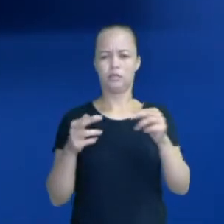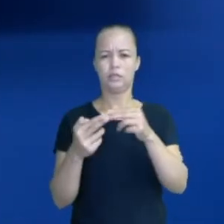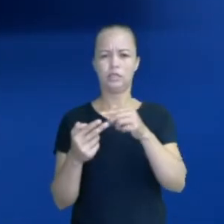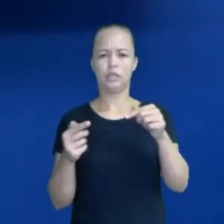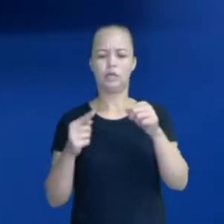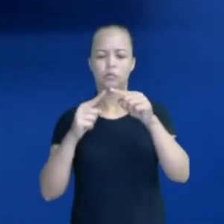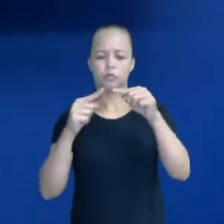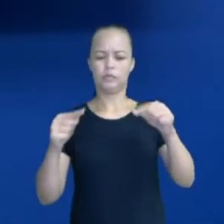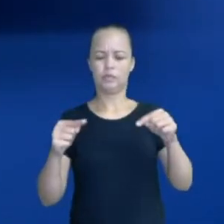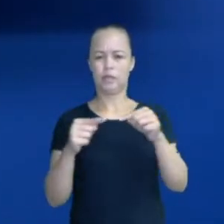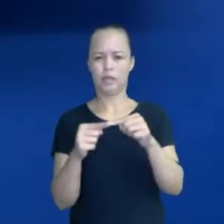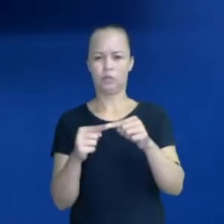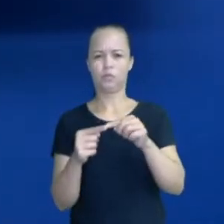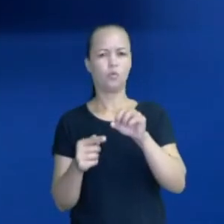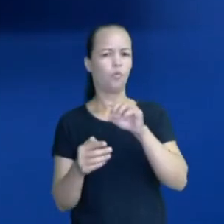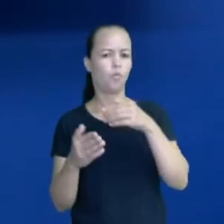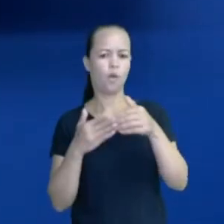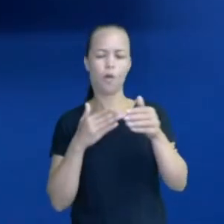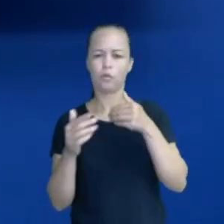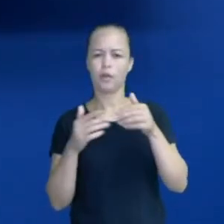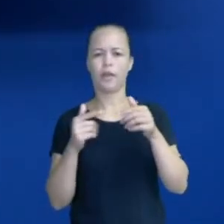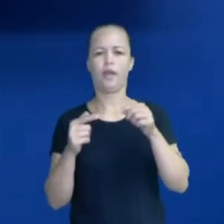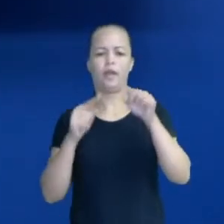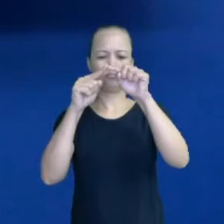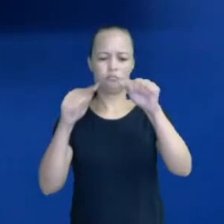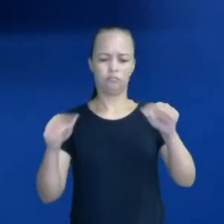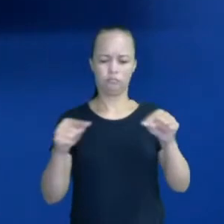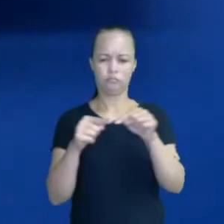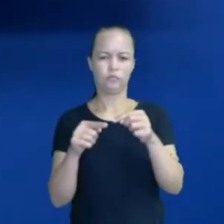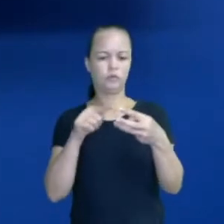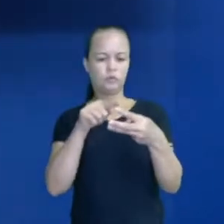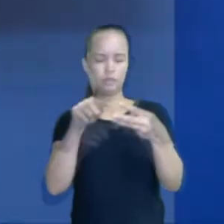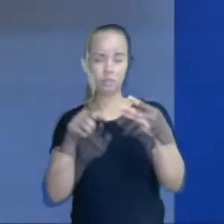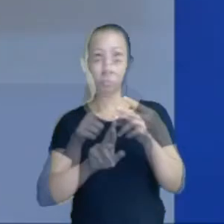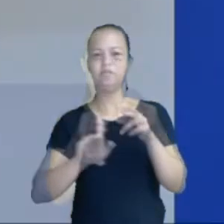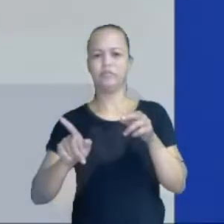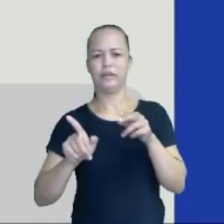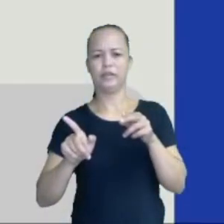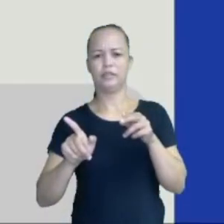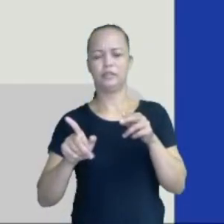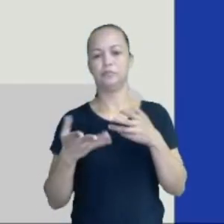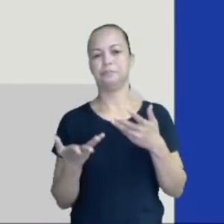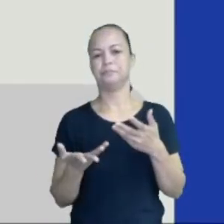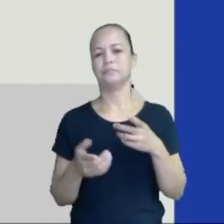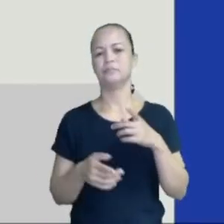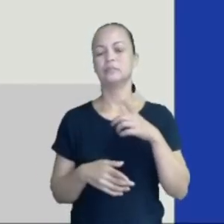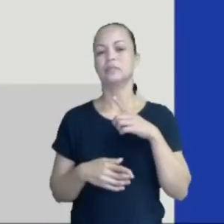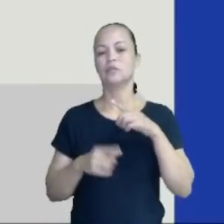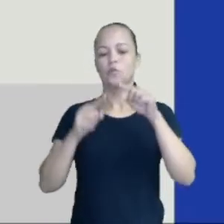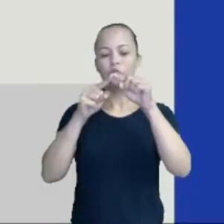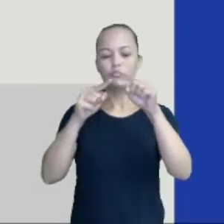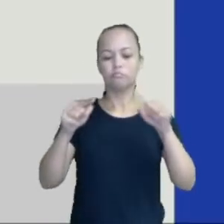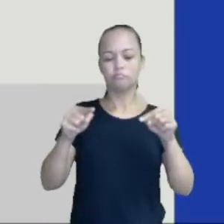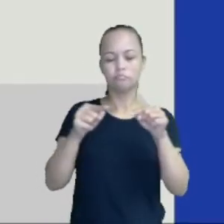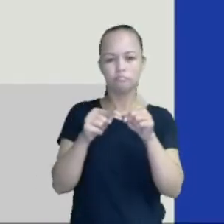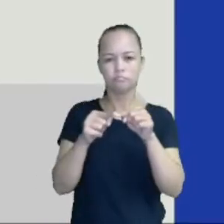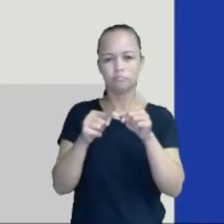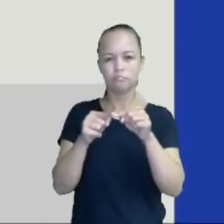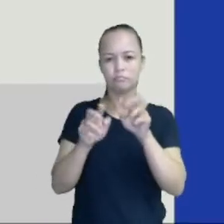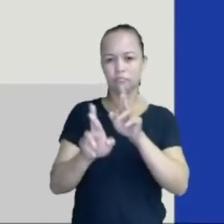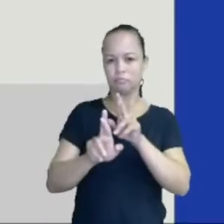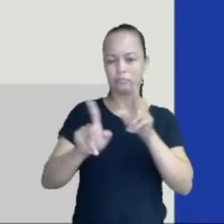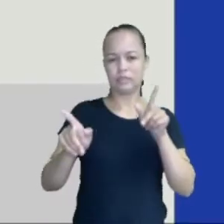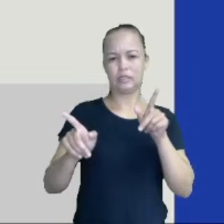lados, como a gente viu no início. Então, teve 2 iguais, isósceles, rapidinho. Ou seja, os triângulos que possuem 3